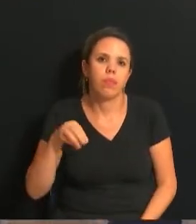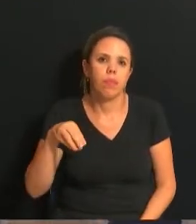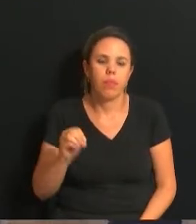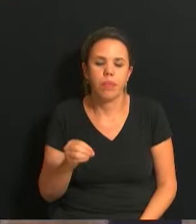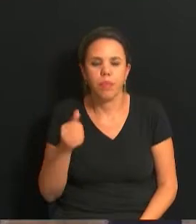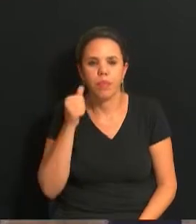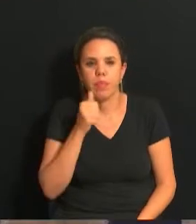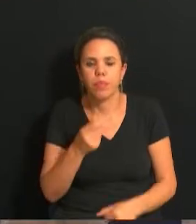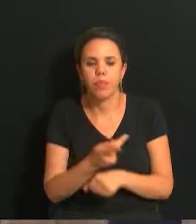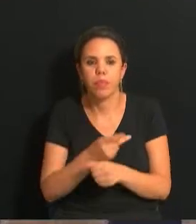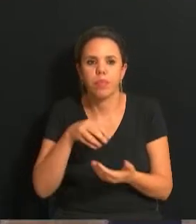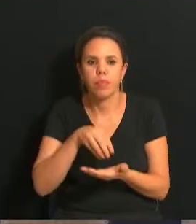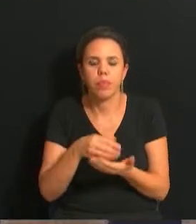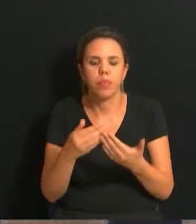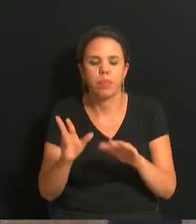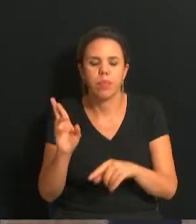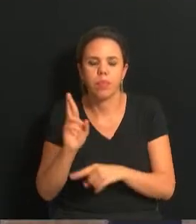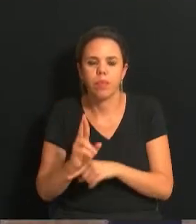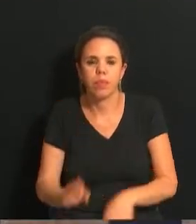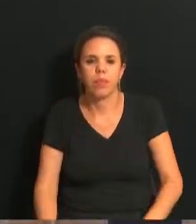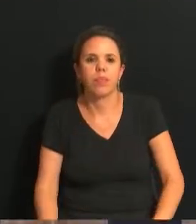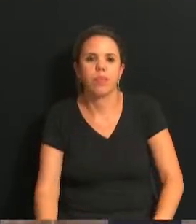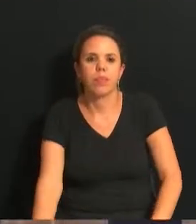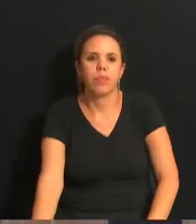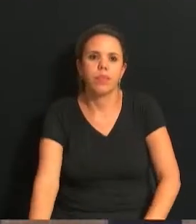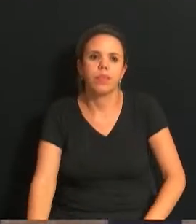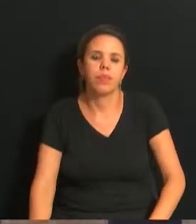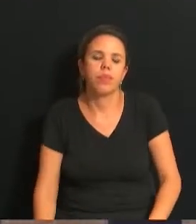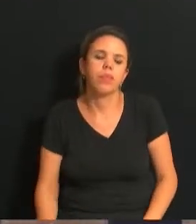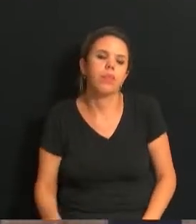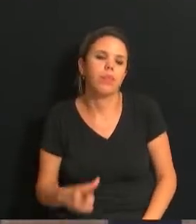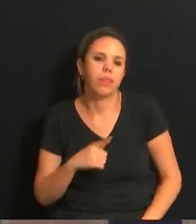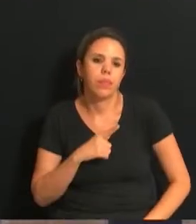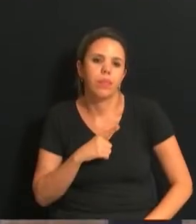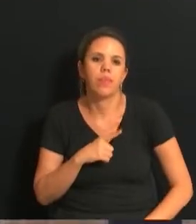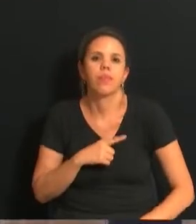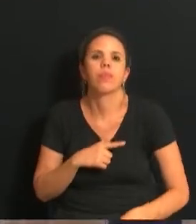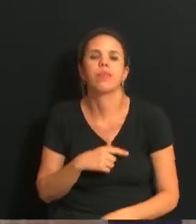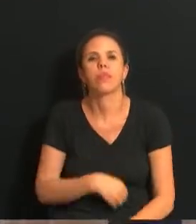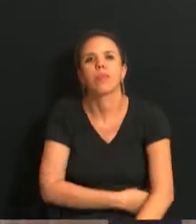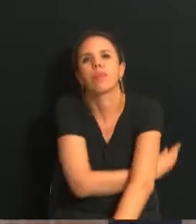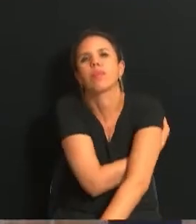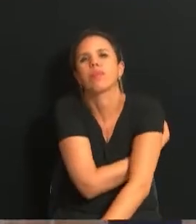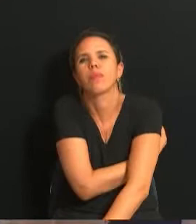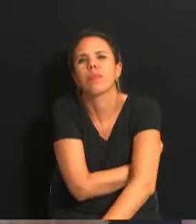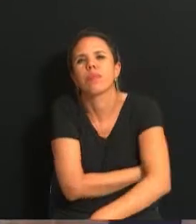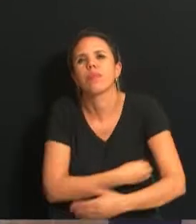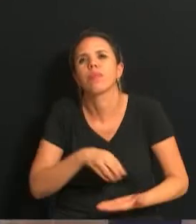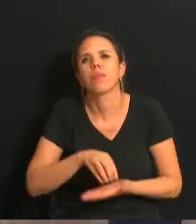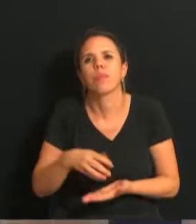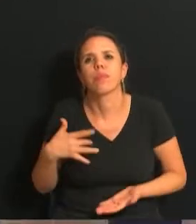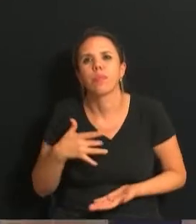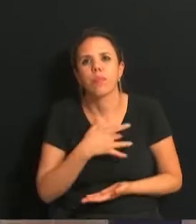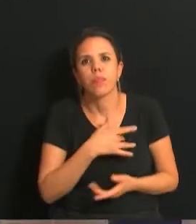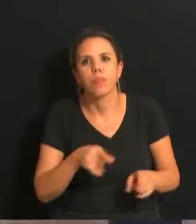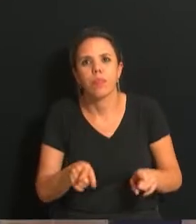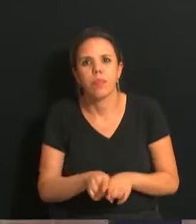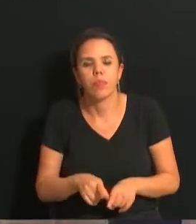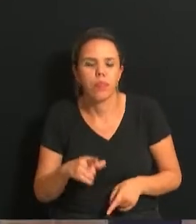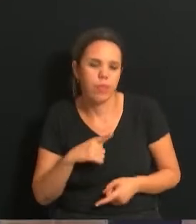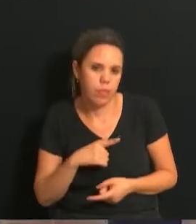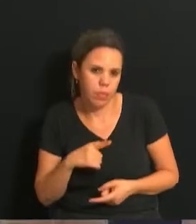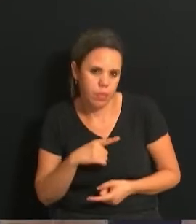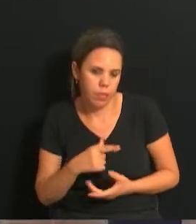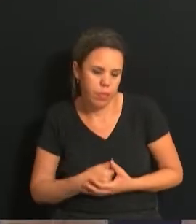procura o centro de referência, mas ele pode ter um encaminhamento também do centro de saúde, o um encaminhamento